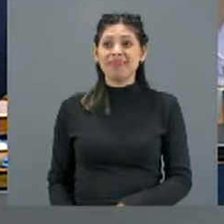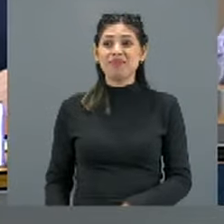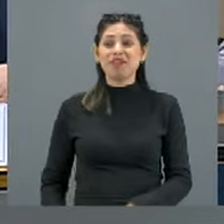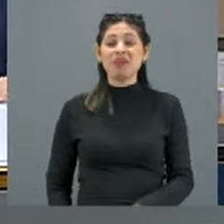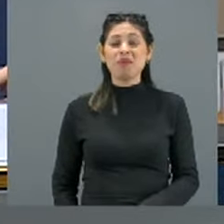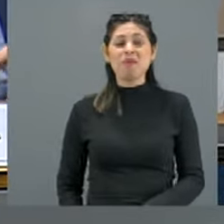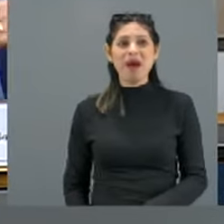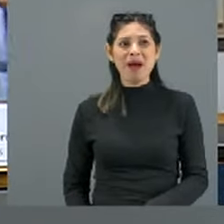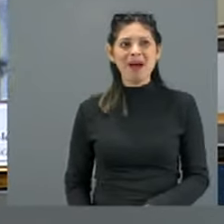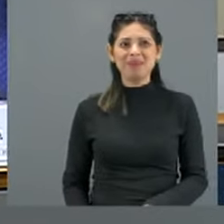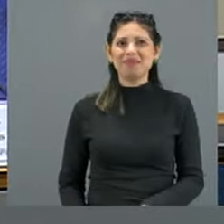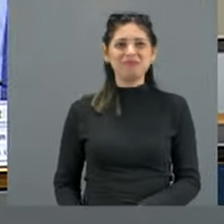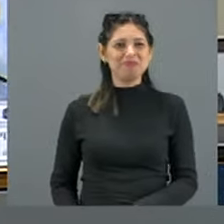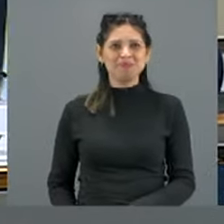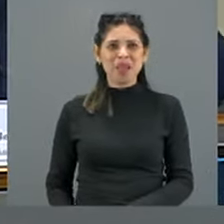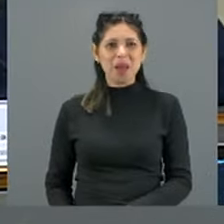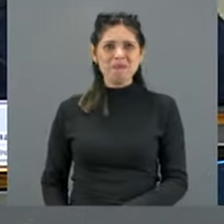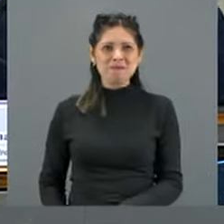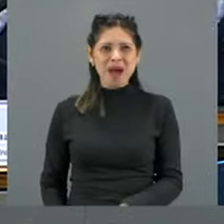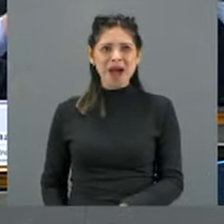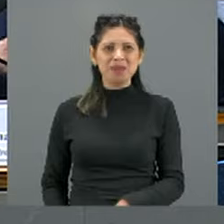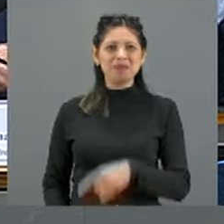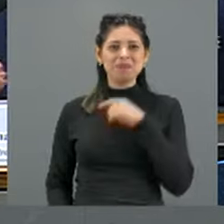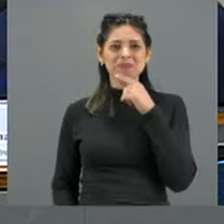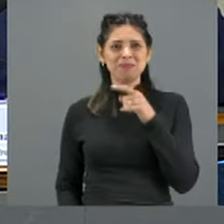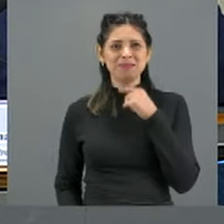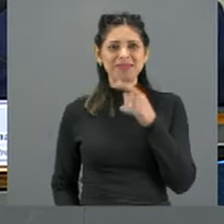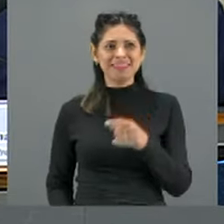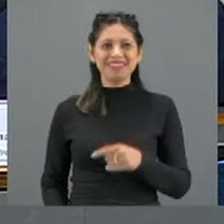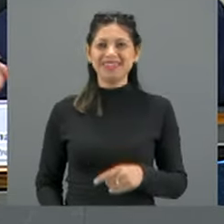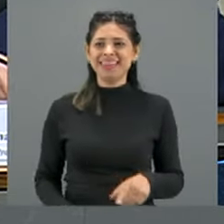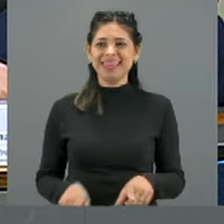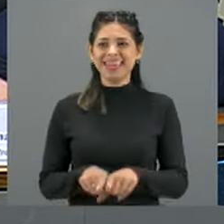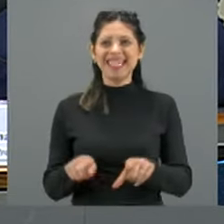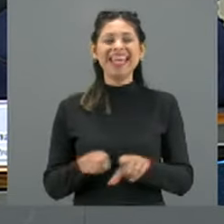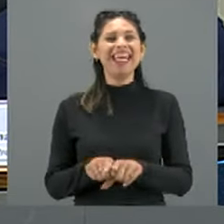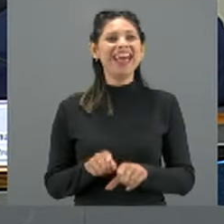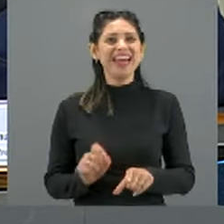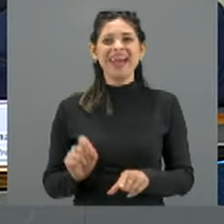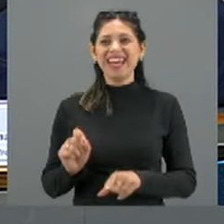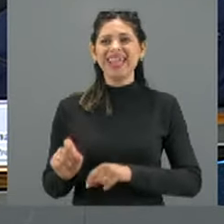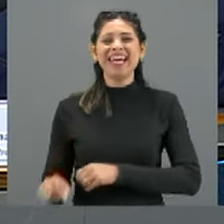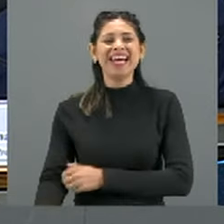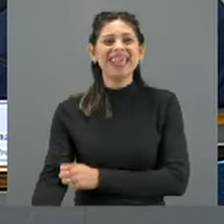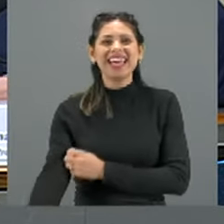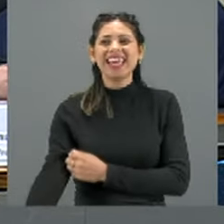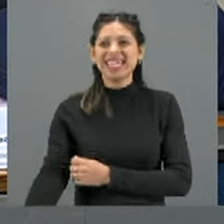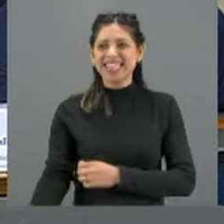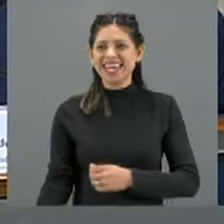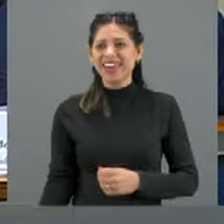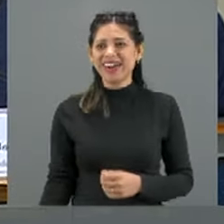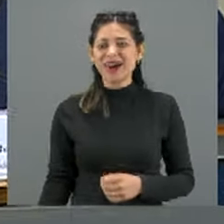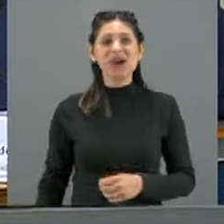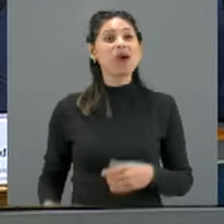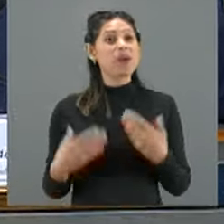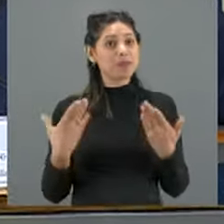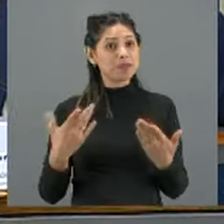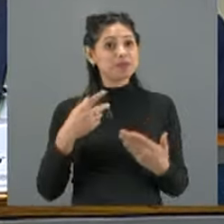Desde que teve a transição do governo, que teve a